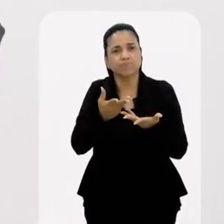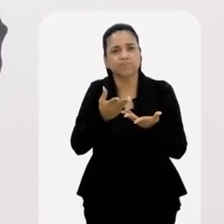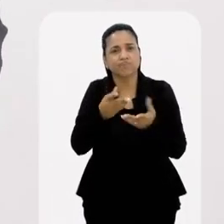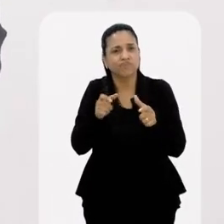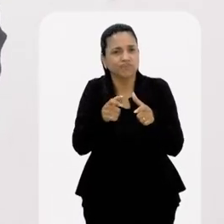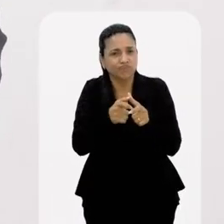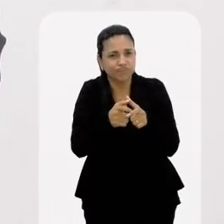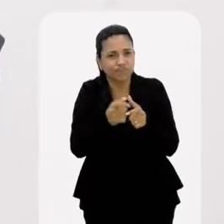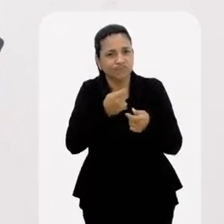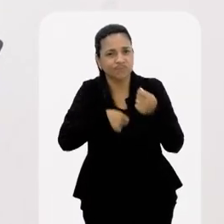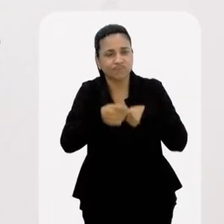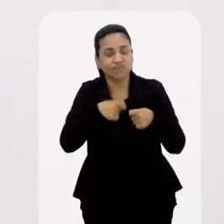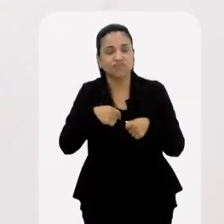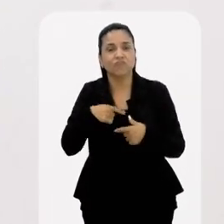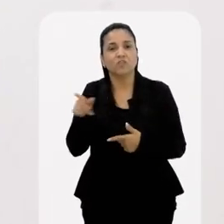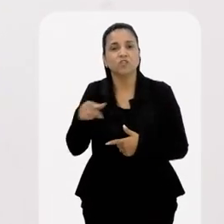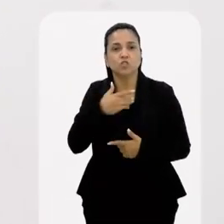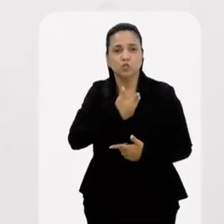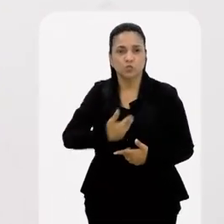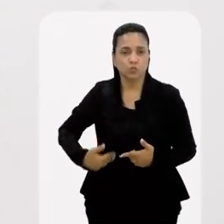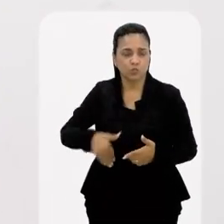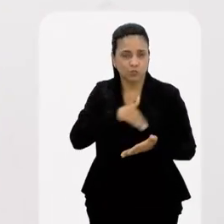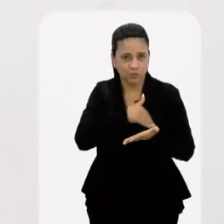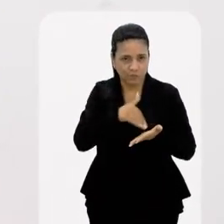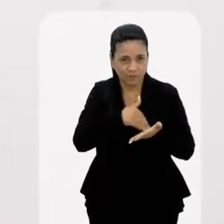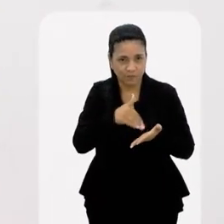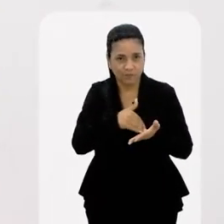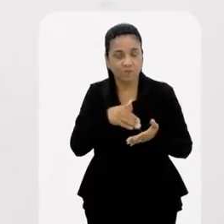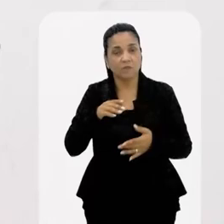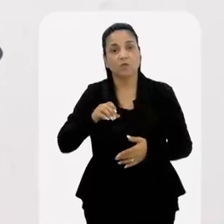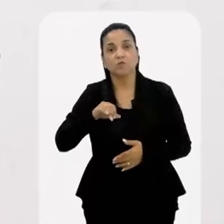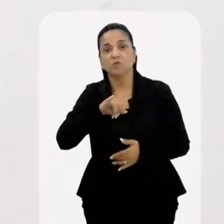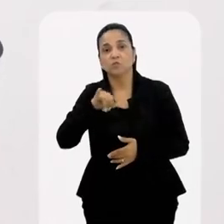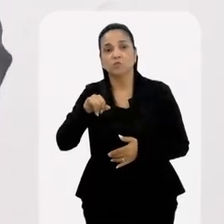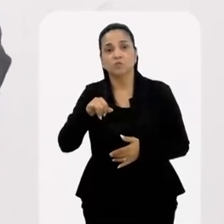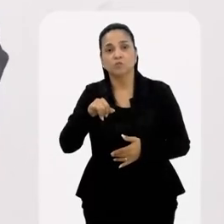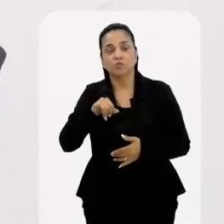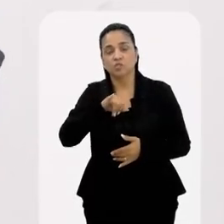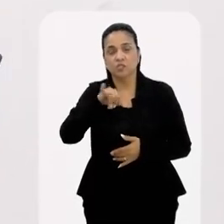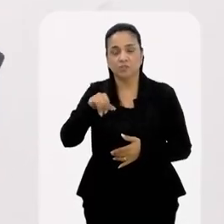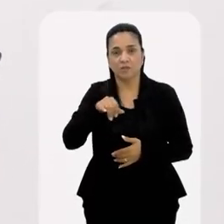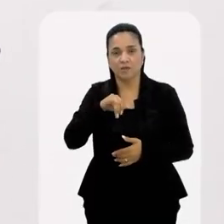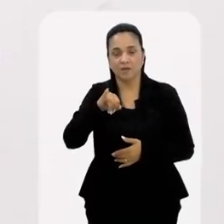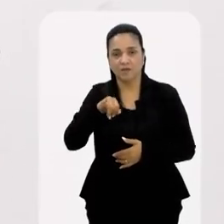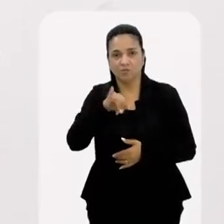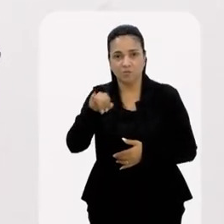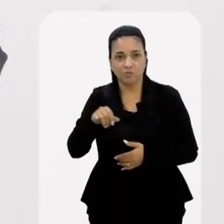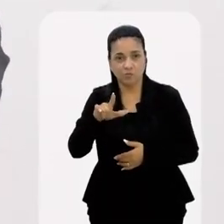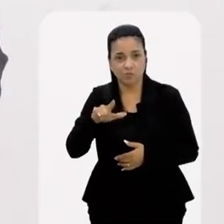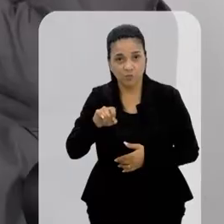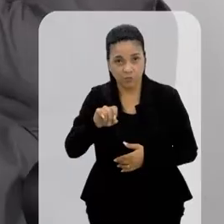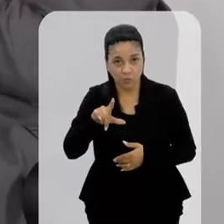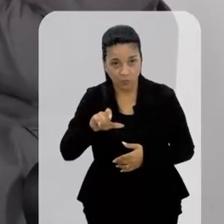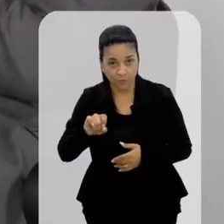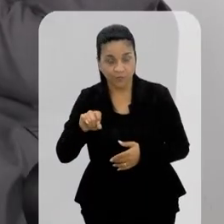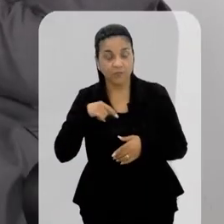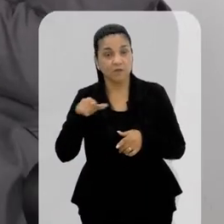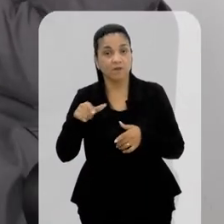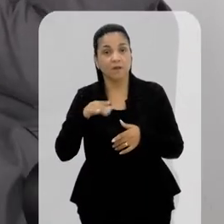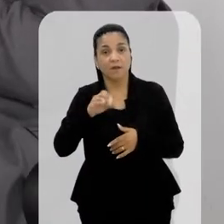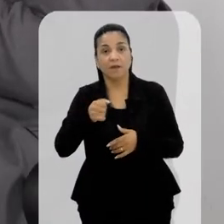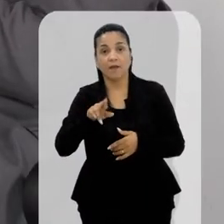Econômico. A gente lembra que na época o Rui Coutinho era o Secretário de Direito Econômico e o Renan Calheiros era o Ministro da Justiça. E ali editava algumas normas,